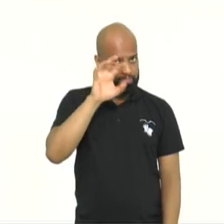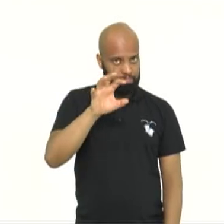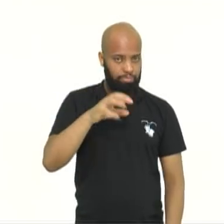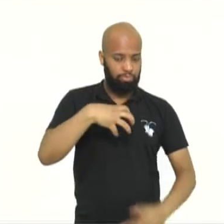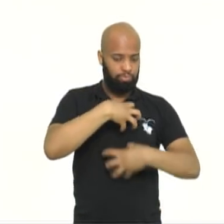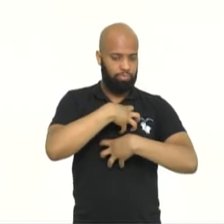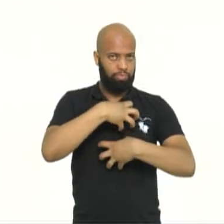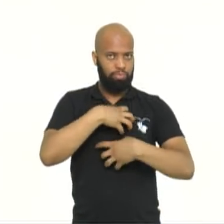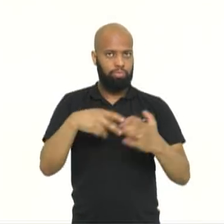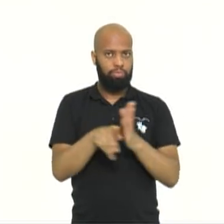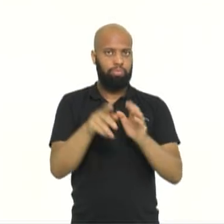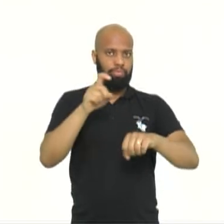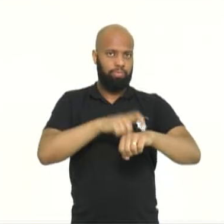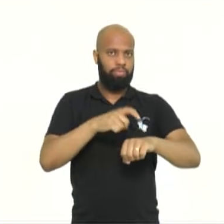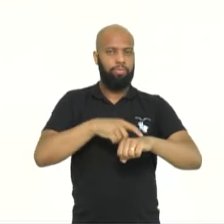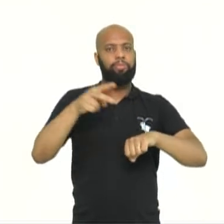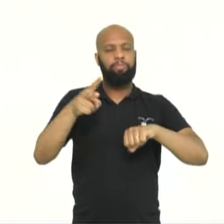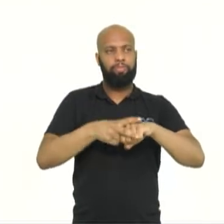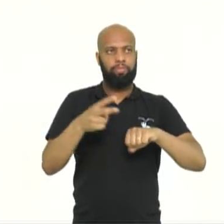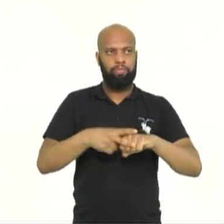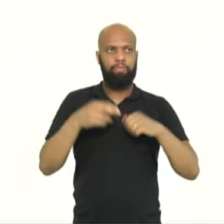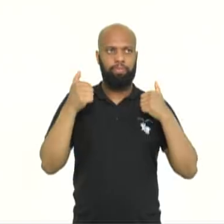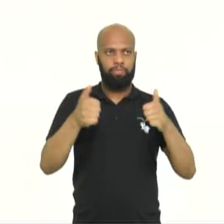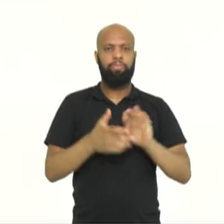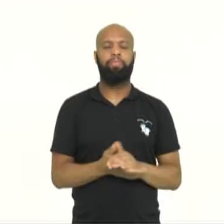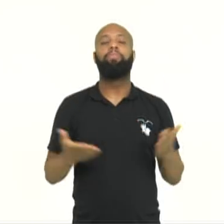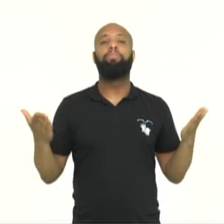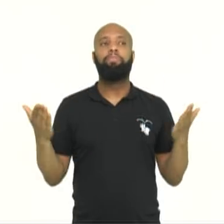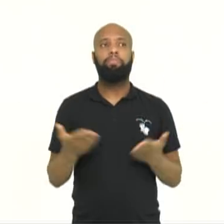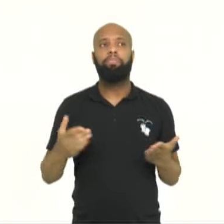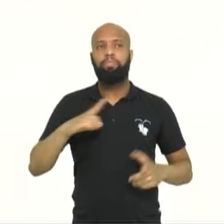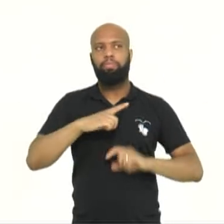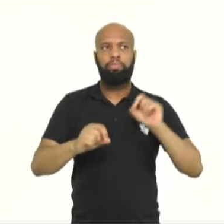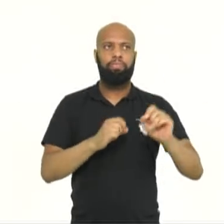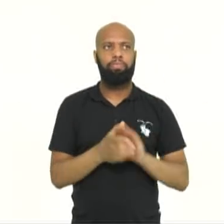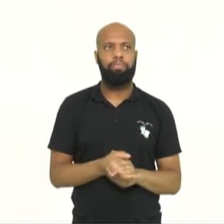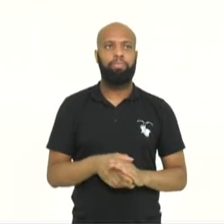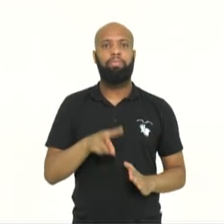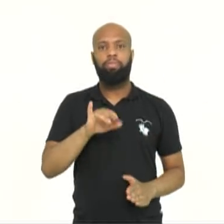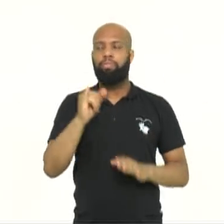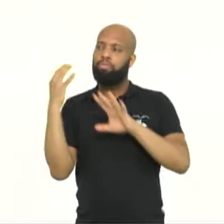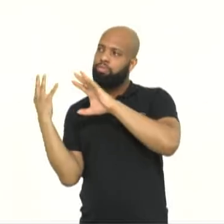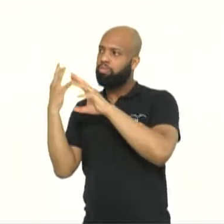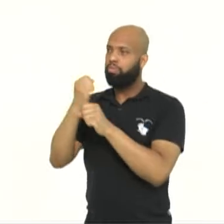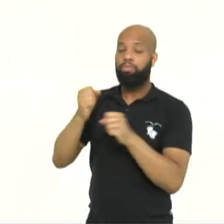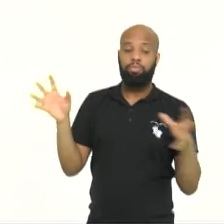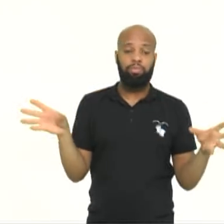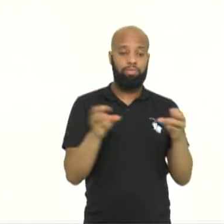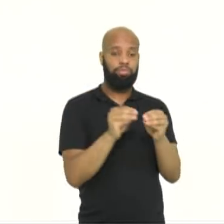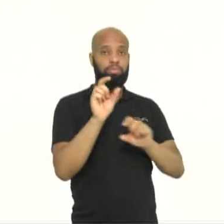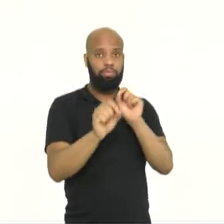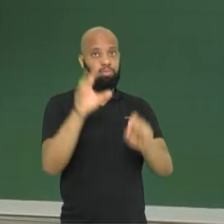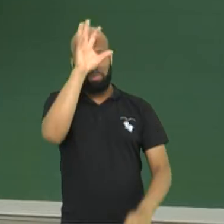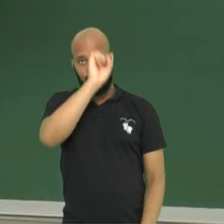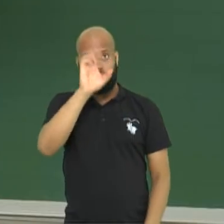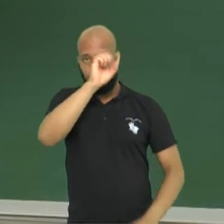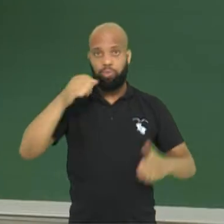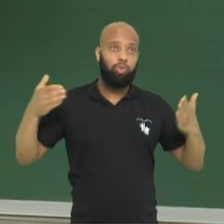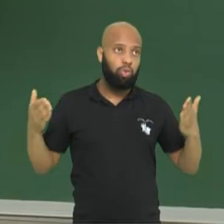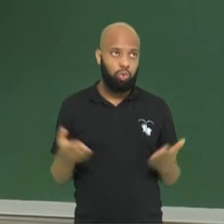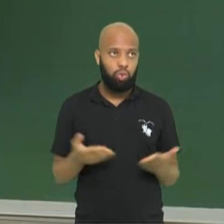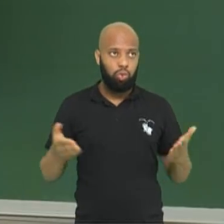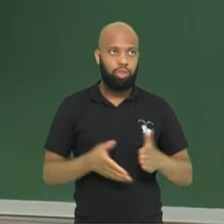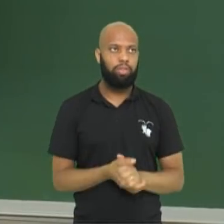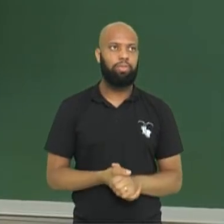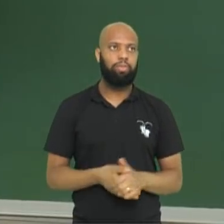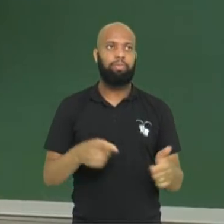aqui do tempo verbal. Muito bem. E agora nós vamos resumir, né, o que nós aprendemos nesta aula,